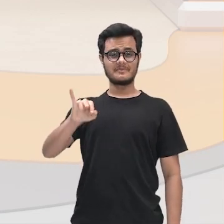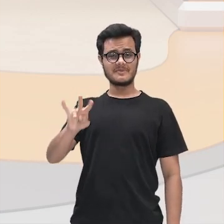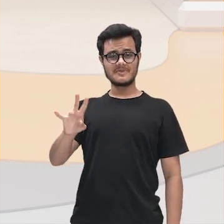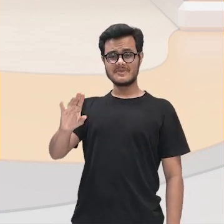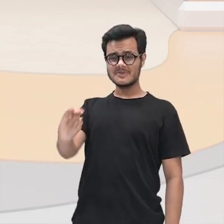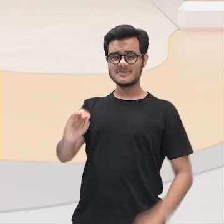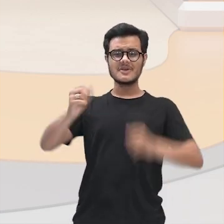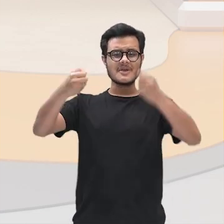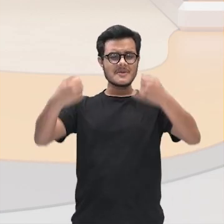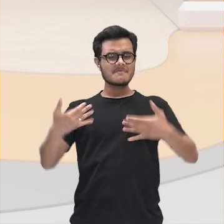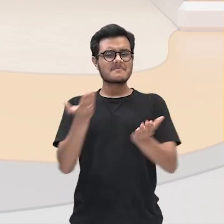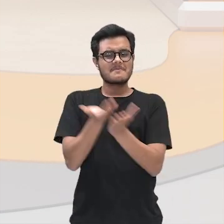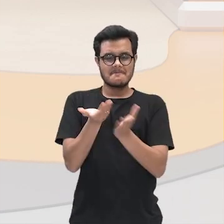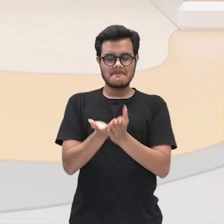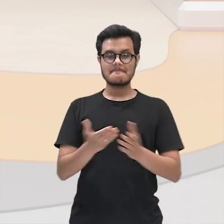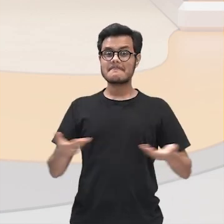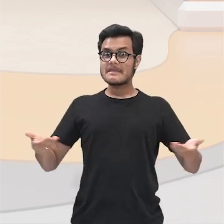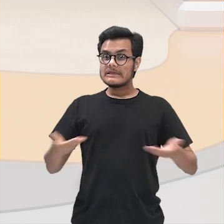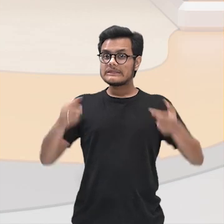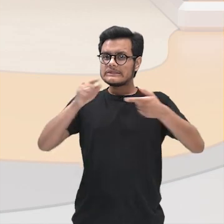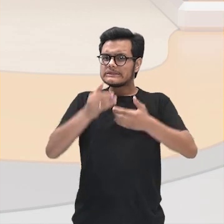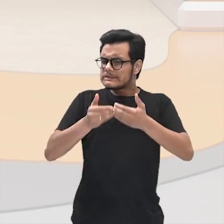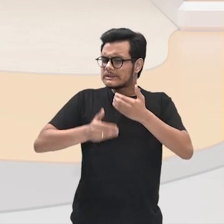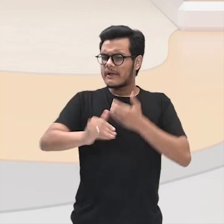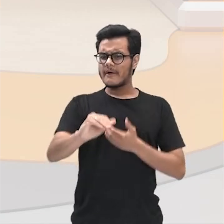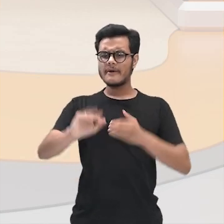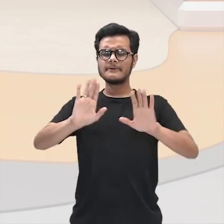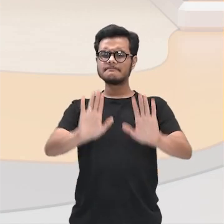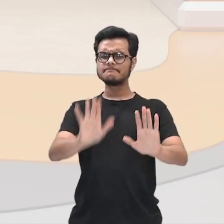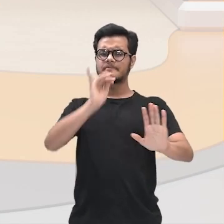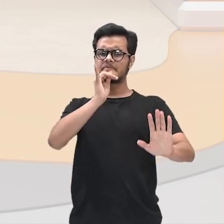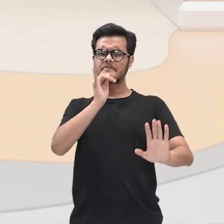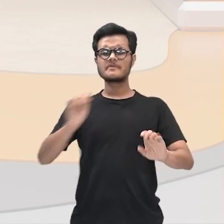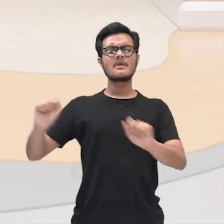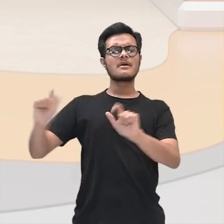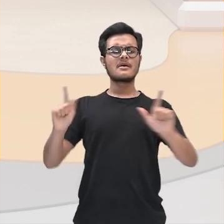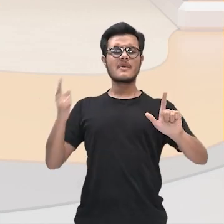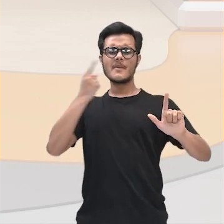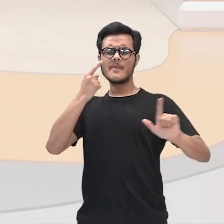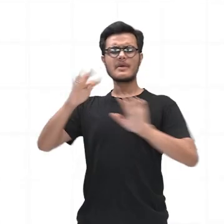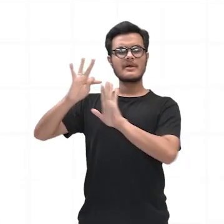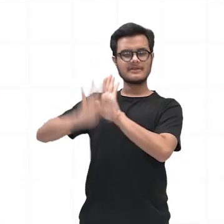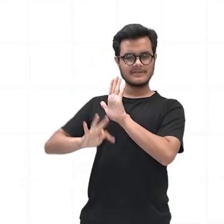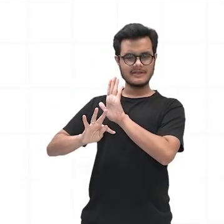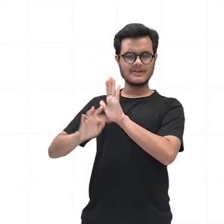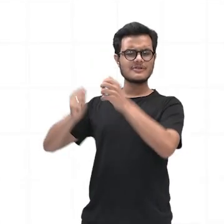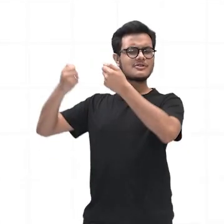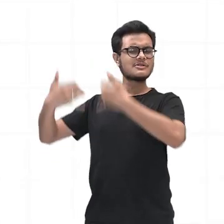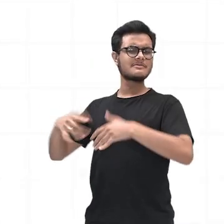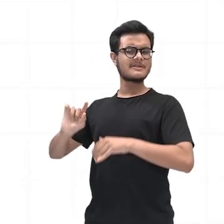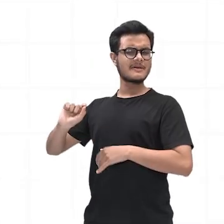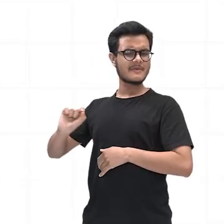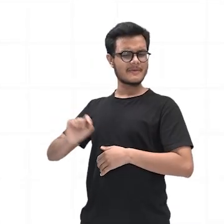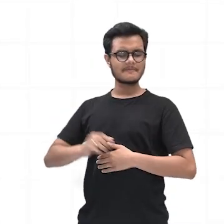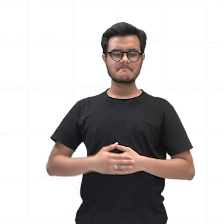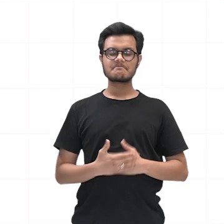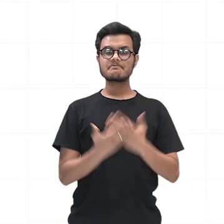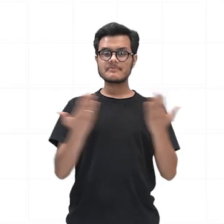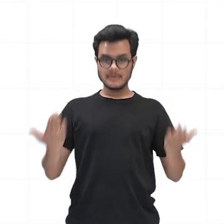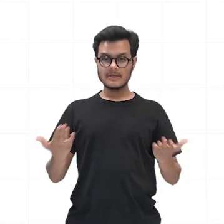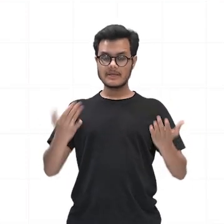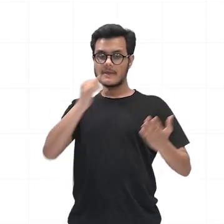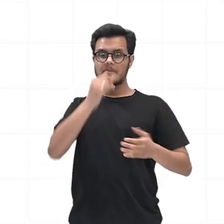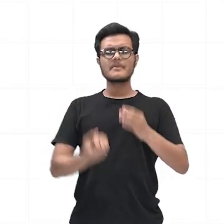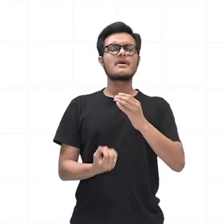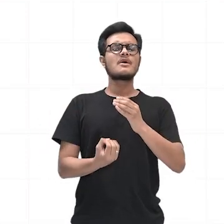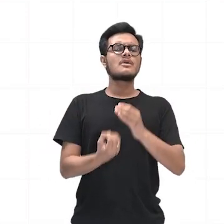Império Bizantino. E para começar a nossa aula, a gente tem aí a nossa primeira cartela que diz o seguinte: a